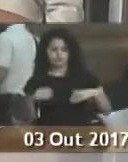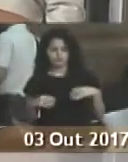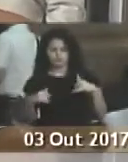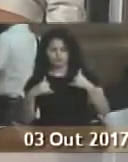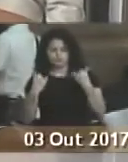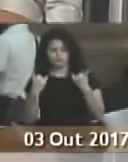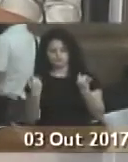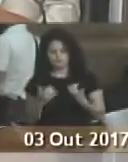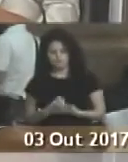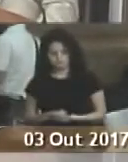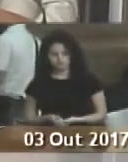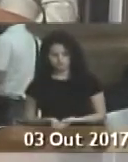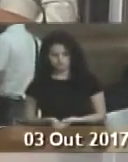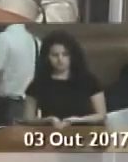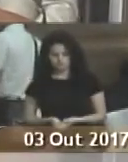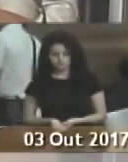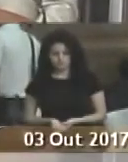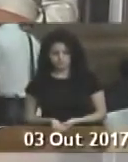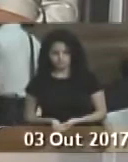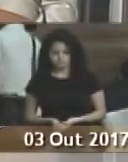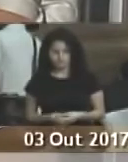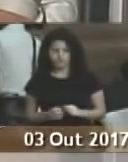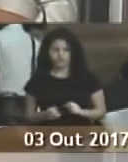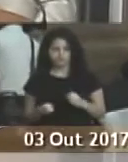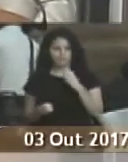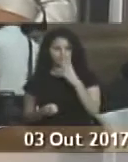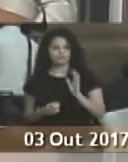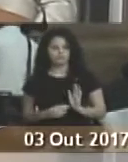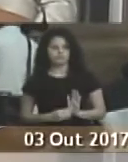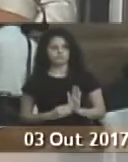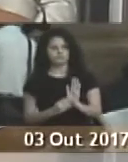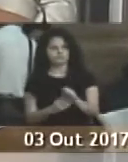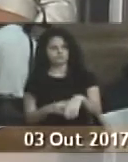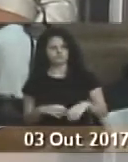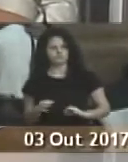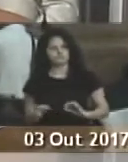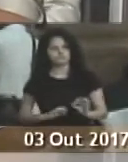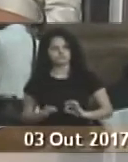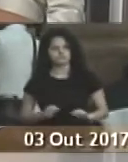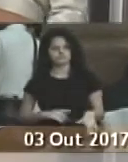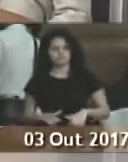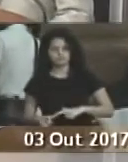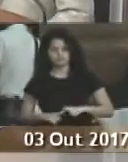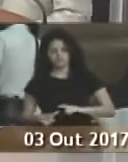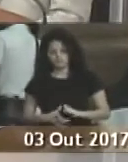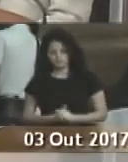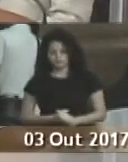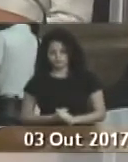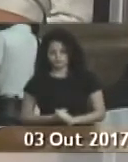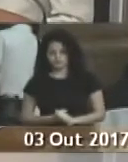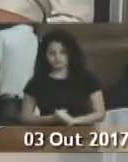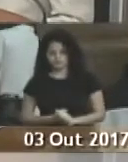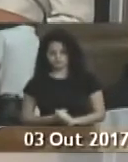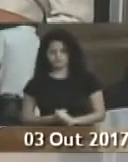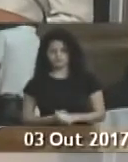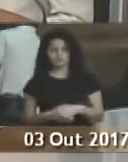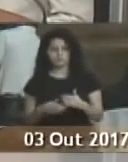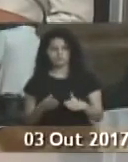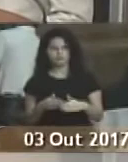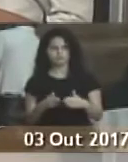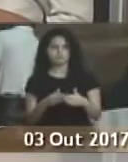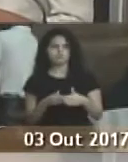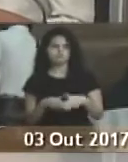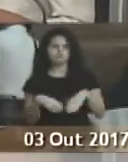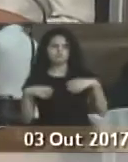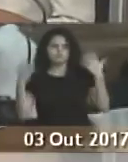e mostrando um pouco do trabalho desse deportista de Angra dos Reis. Então, eu queria aqui, né, uma salva de palmas para